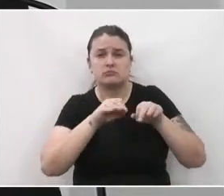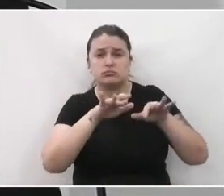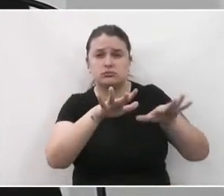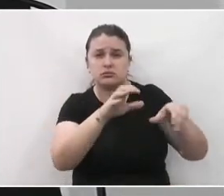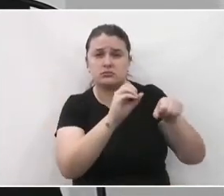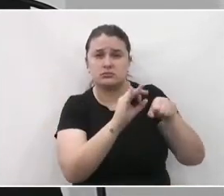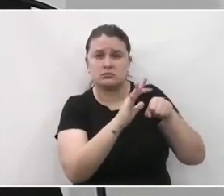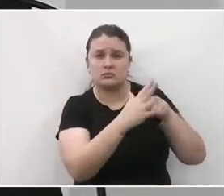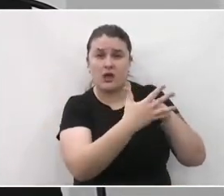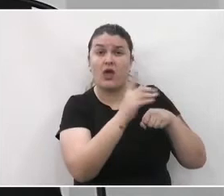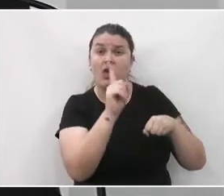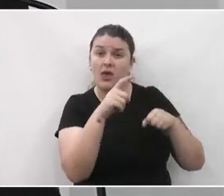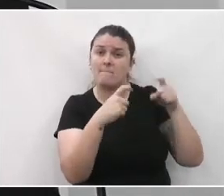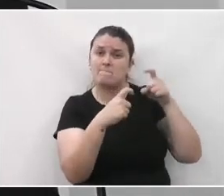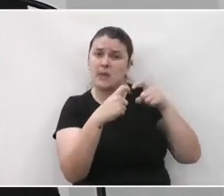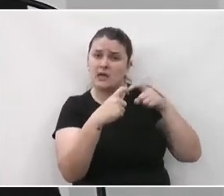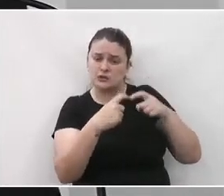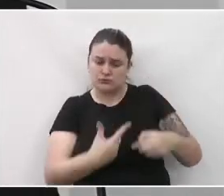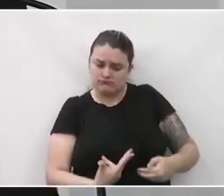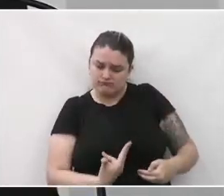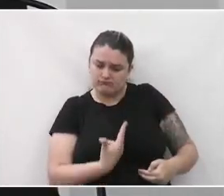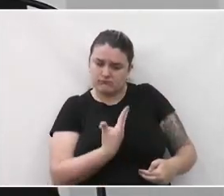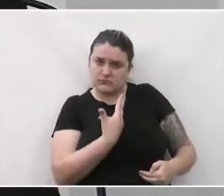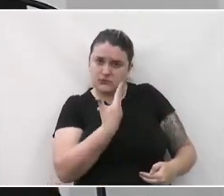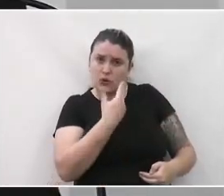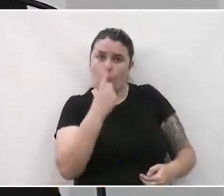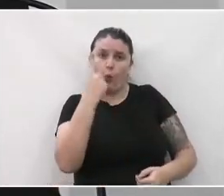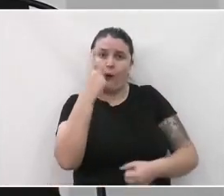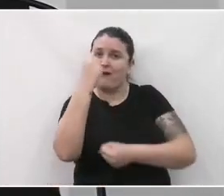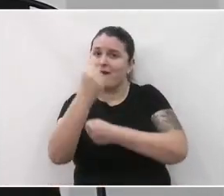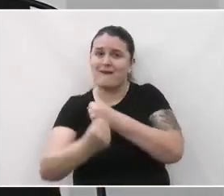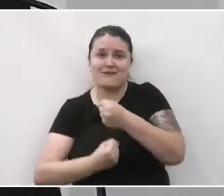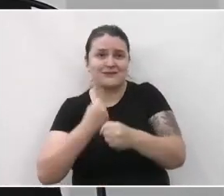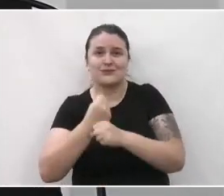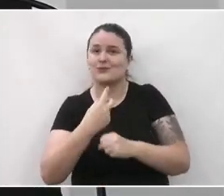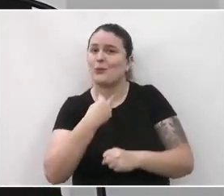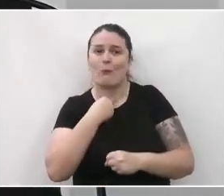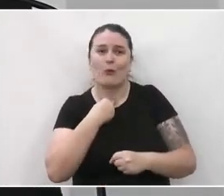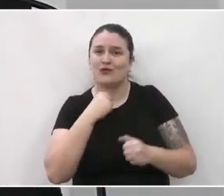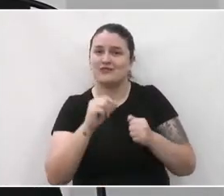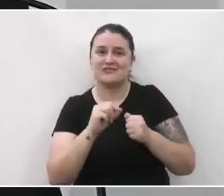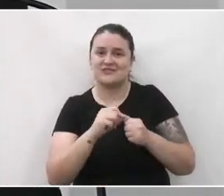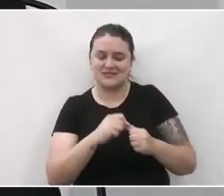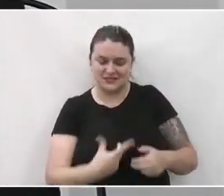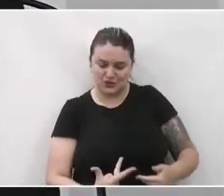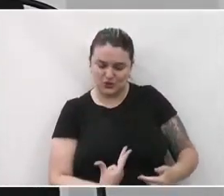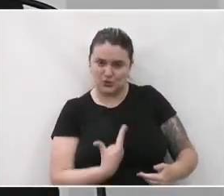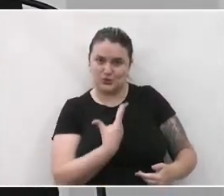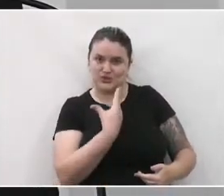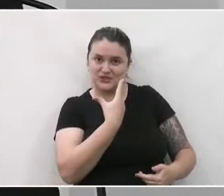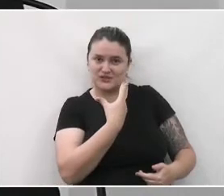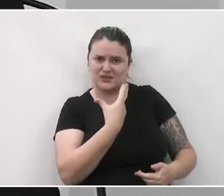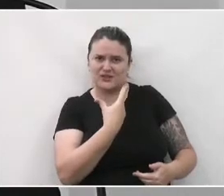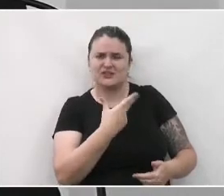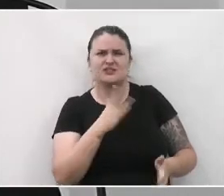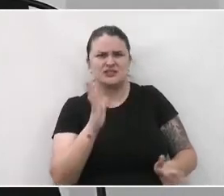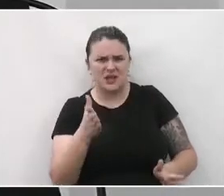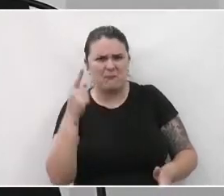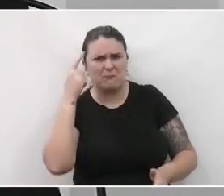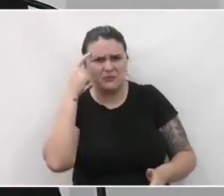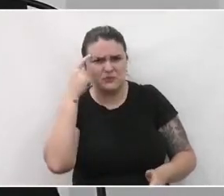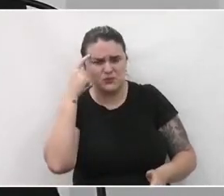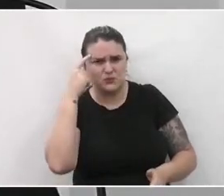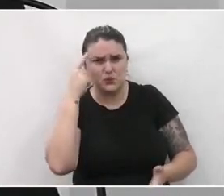os cirurgiões. Os cirurgiões estão há 1 ano sem poder operar, né? Alguém já imaginou